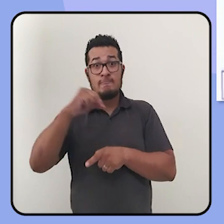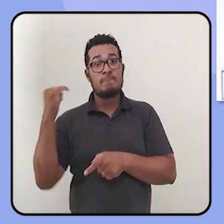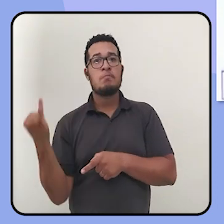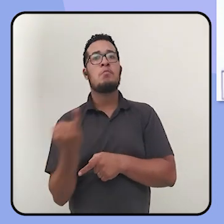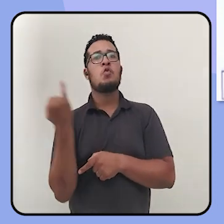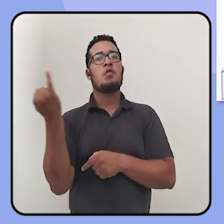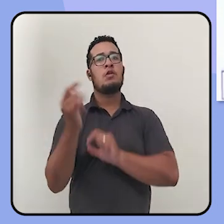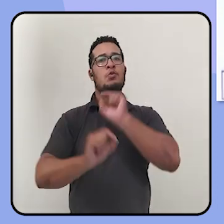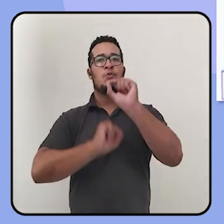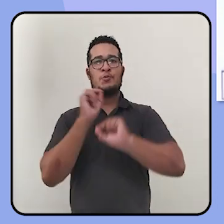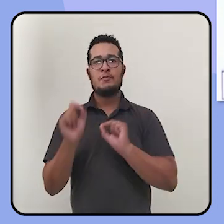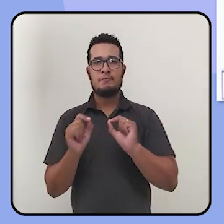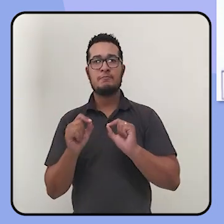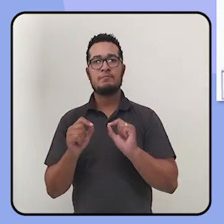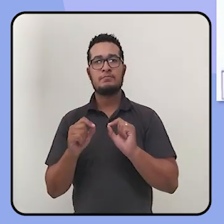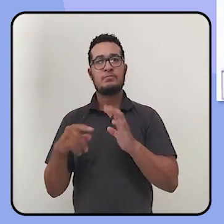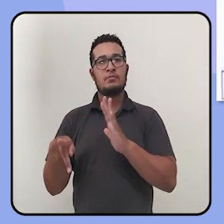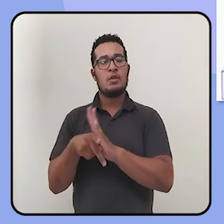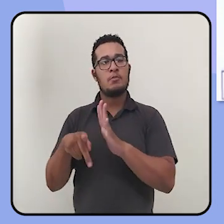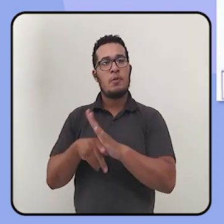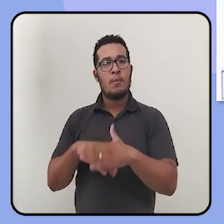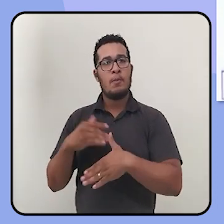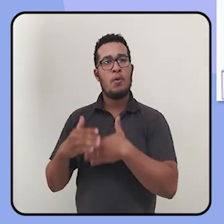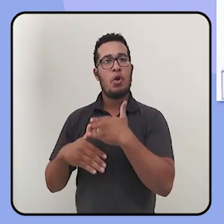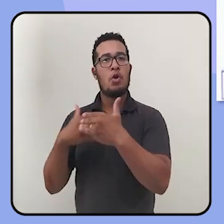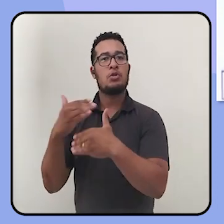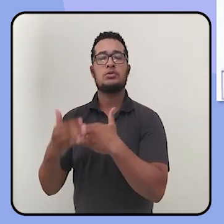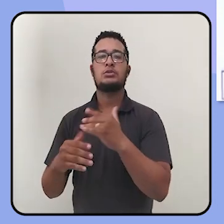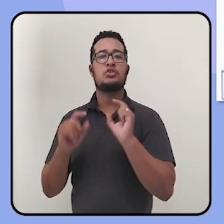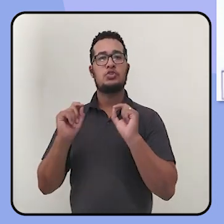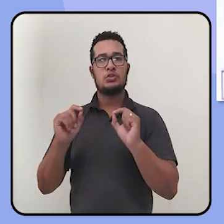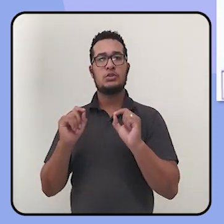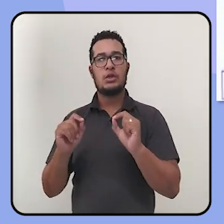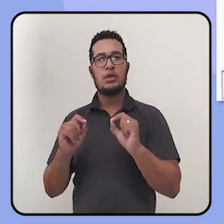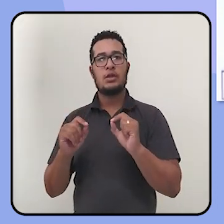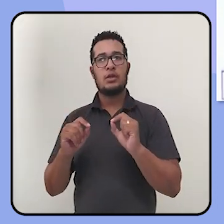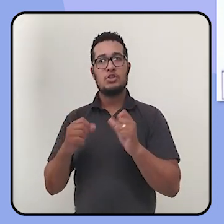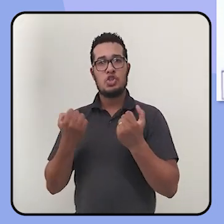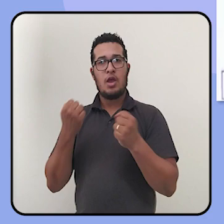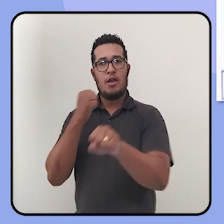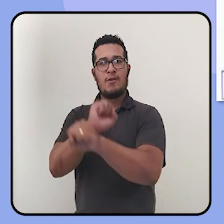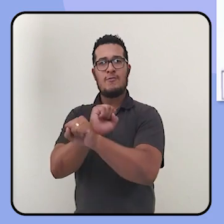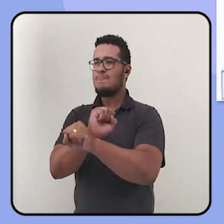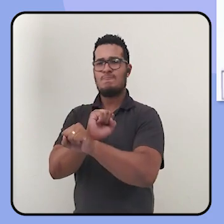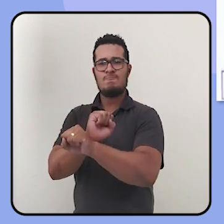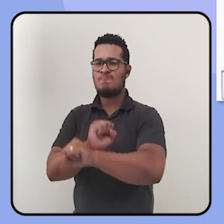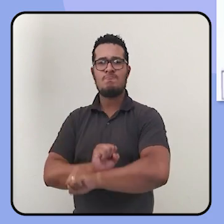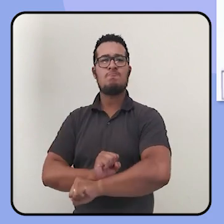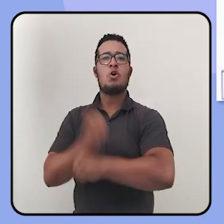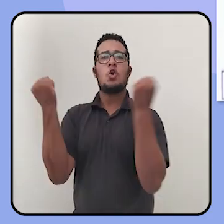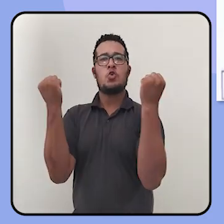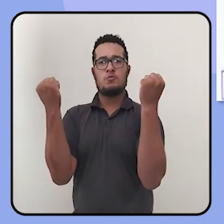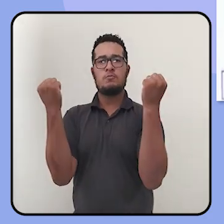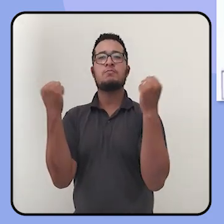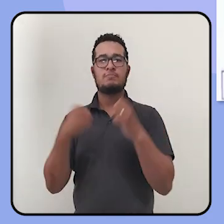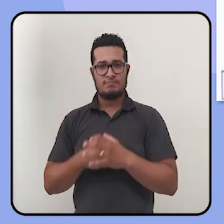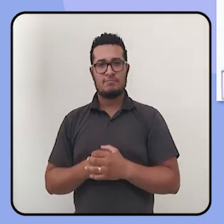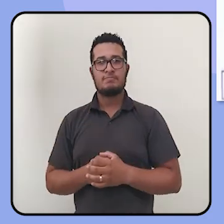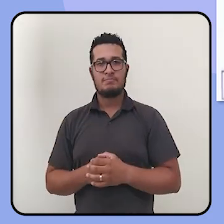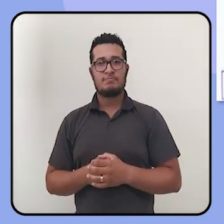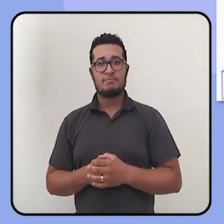Polinésia, e nessas ilhas Polinésia, eles atravessam em embarcações em diversas ilhas que existem nessa região do Oceano